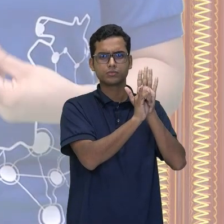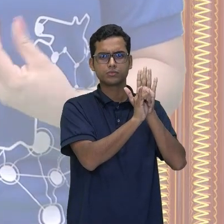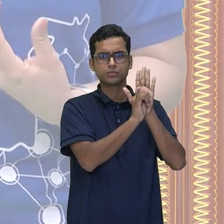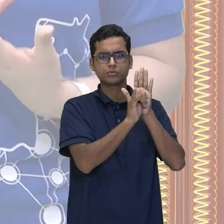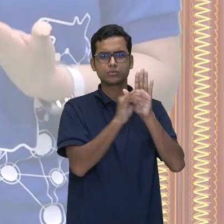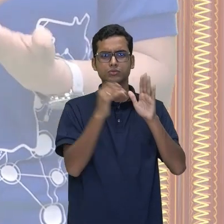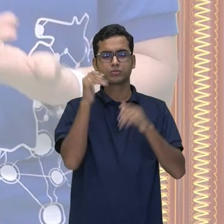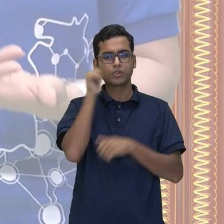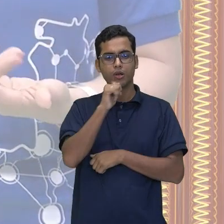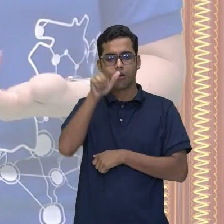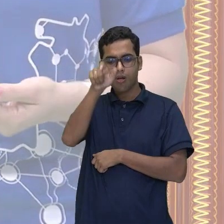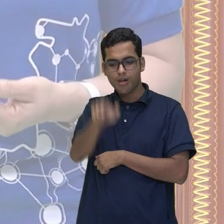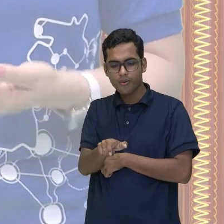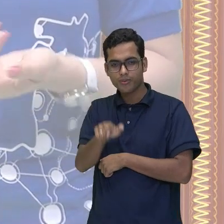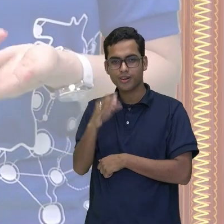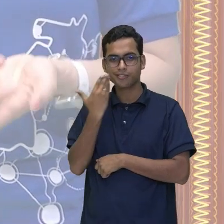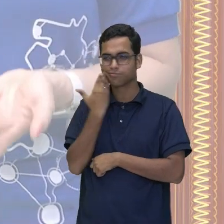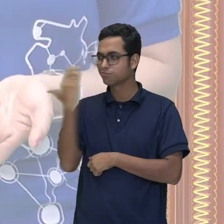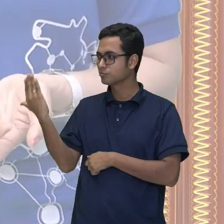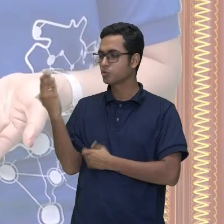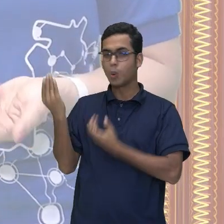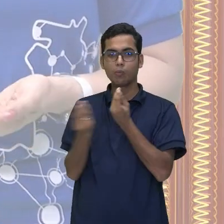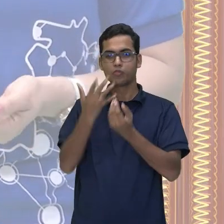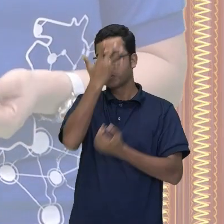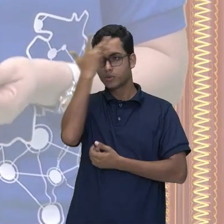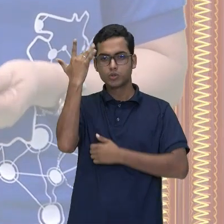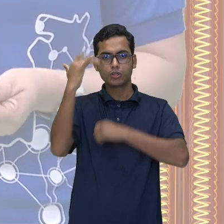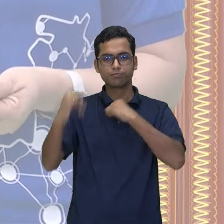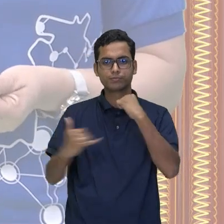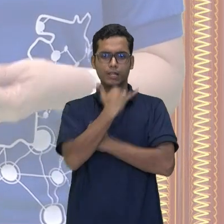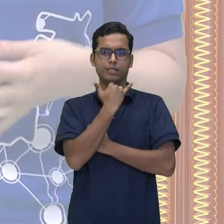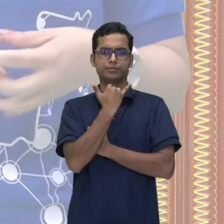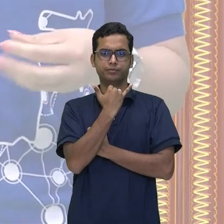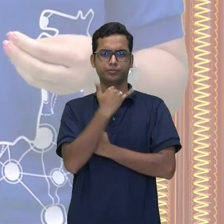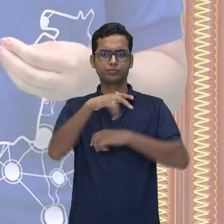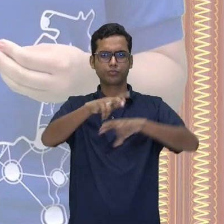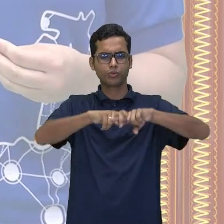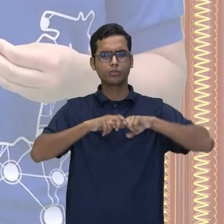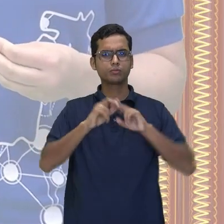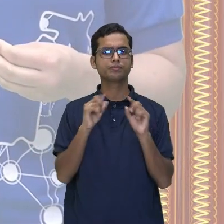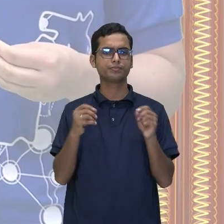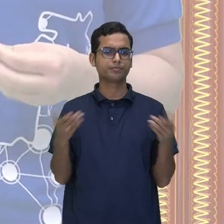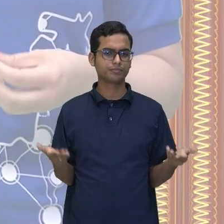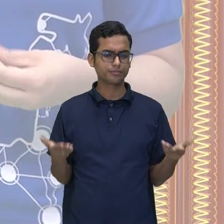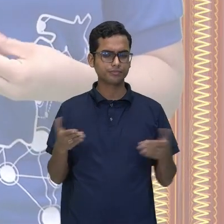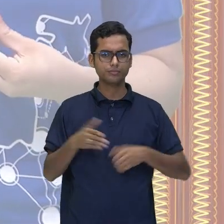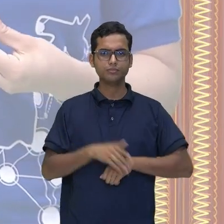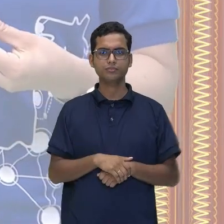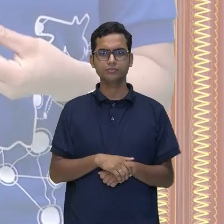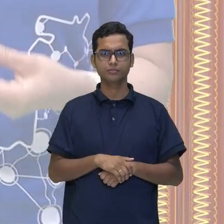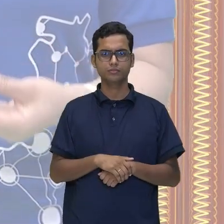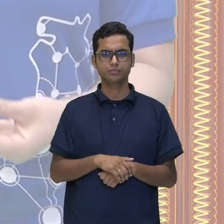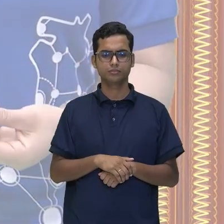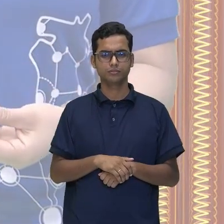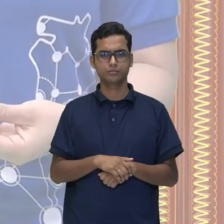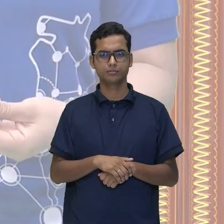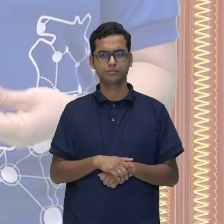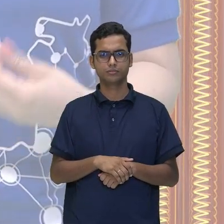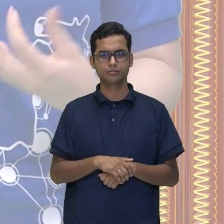traidora da região, né, dos povos astecas, né? Por quê? Porque ela acabou entregando